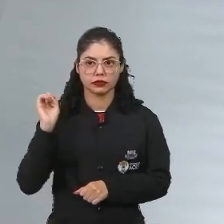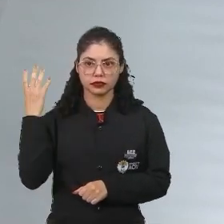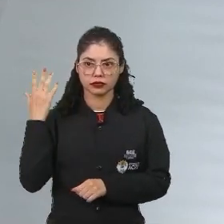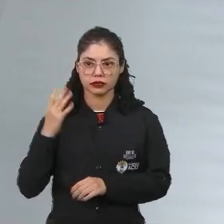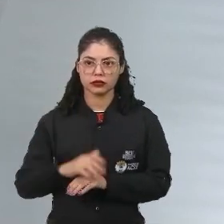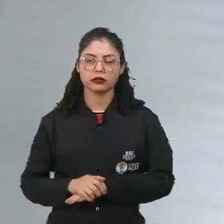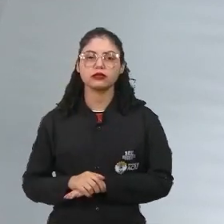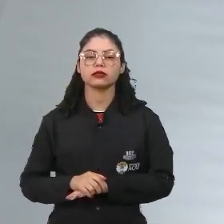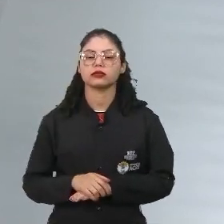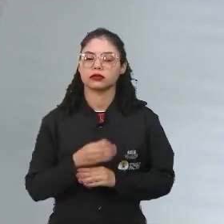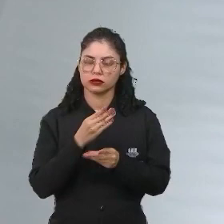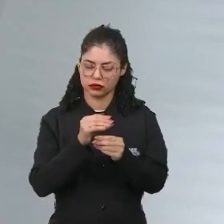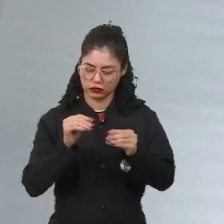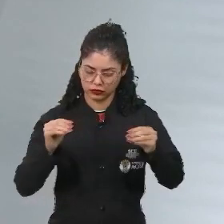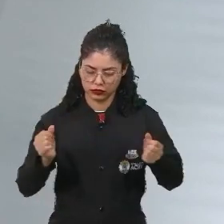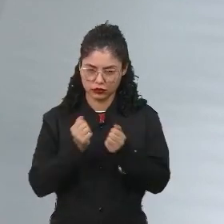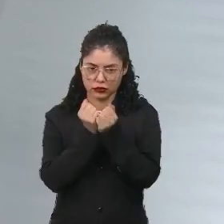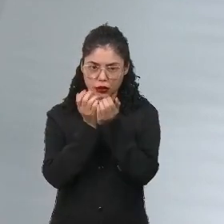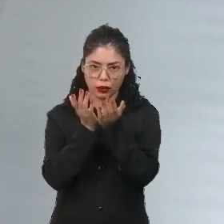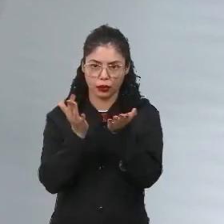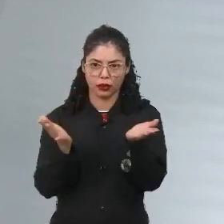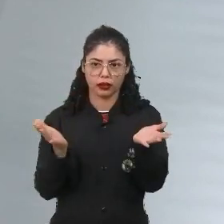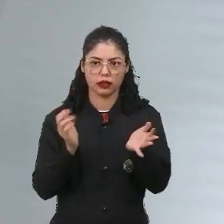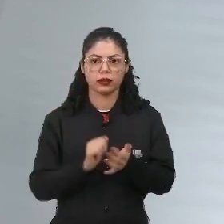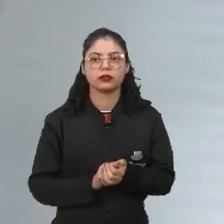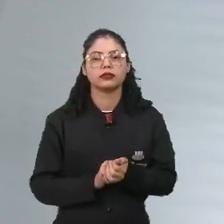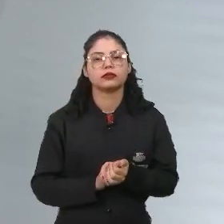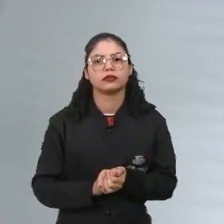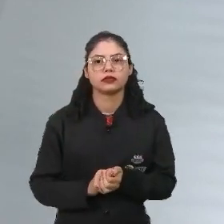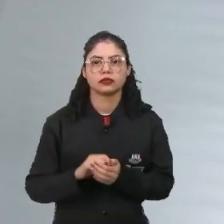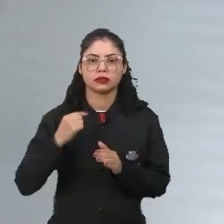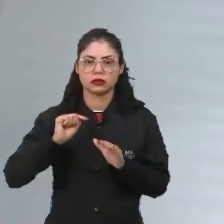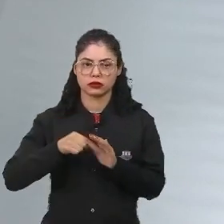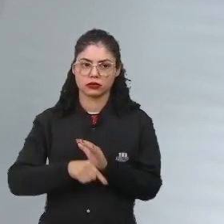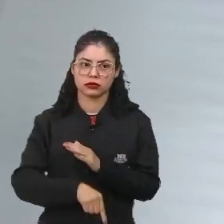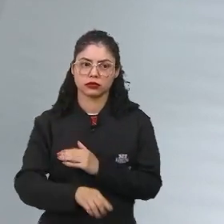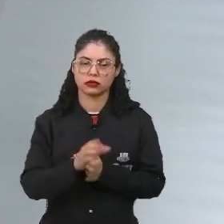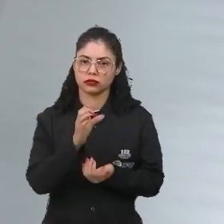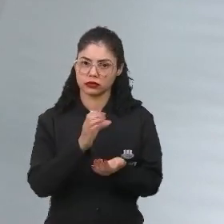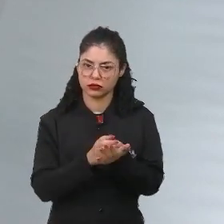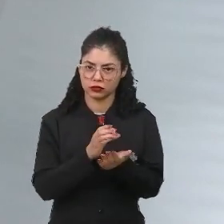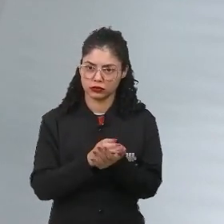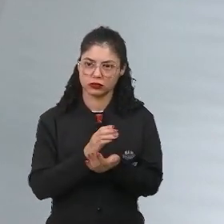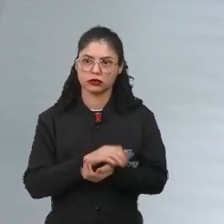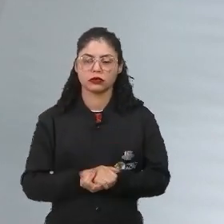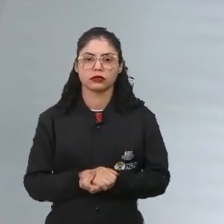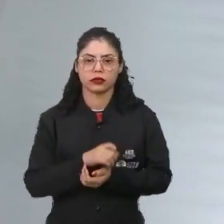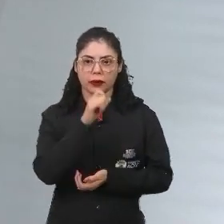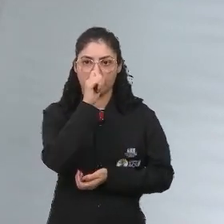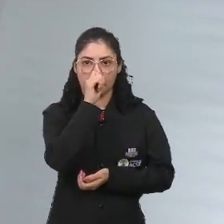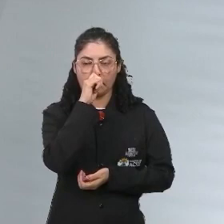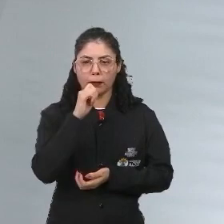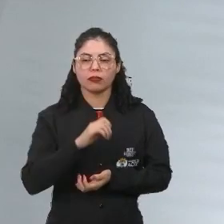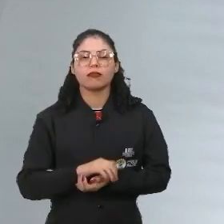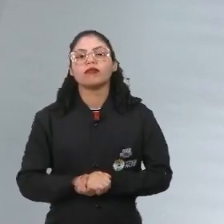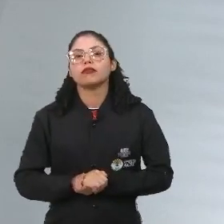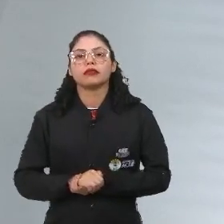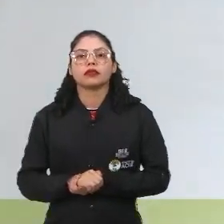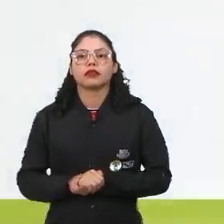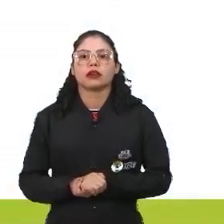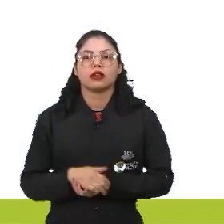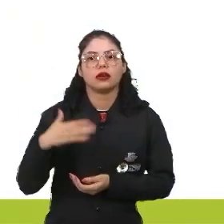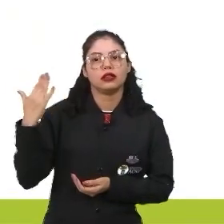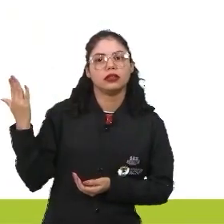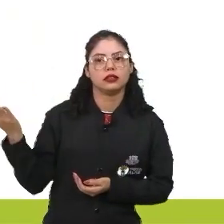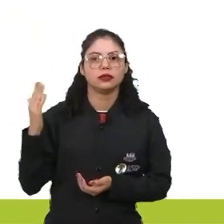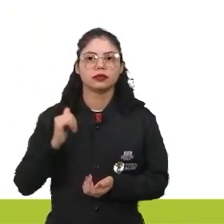A areia, ela vai se depositar ao fundo do recipiente. Esse método,